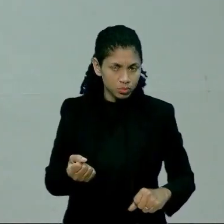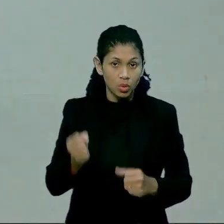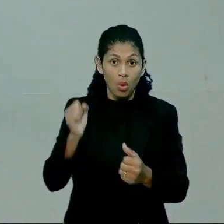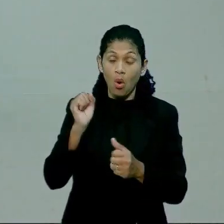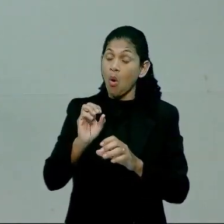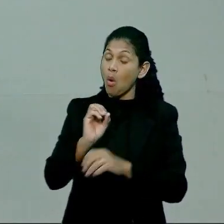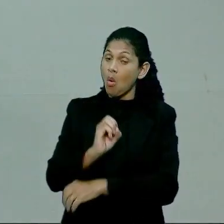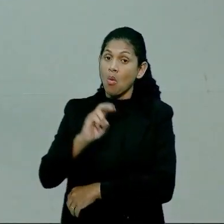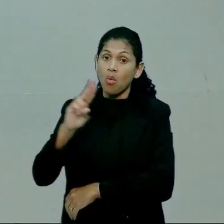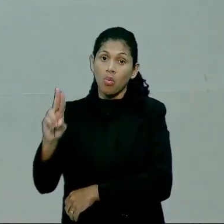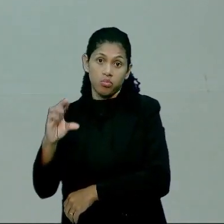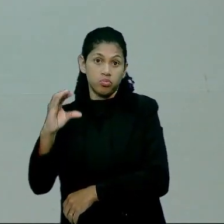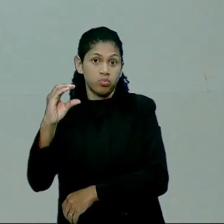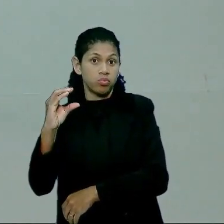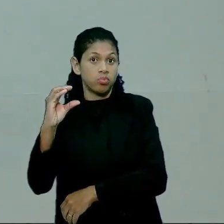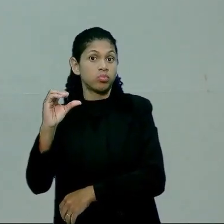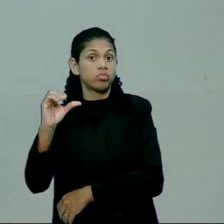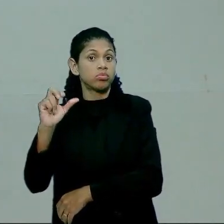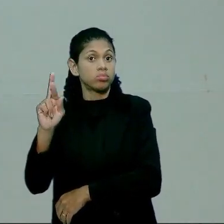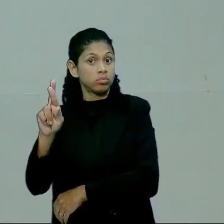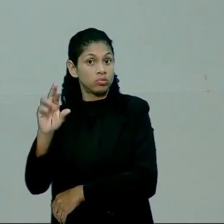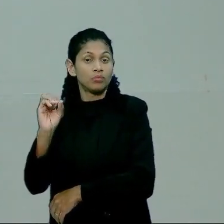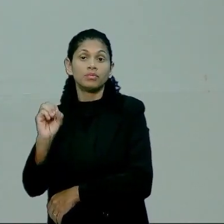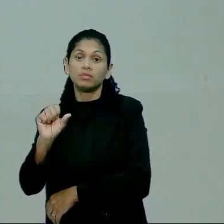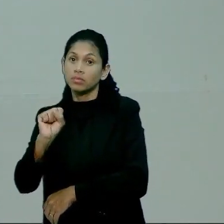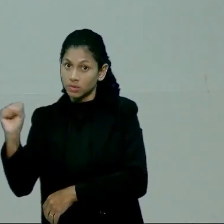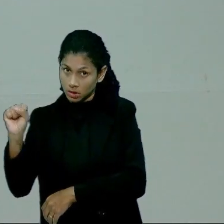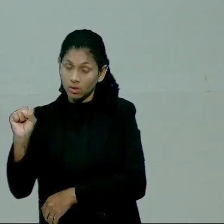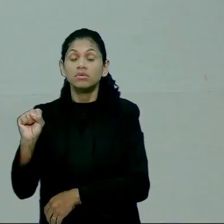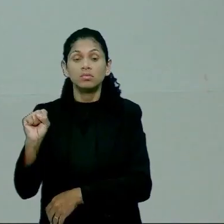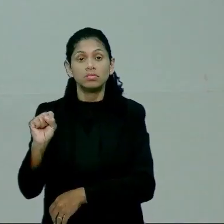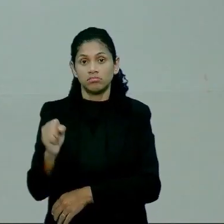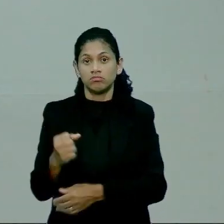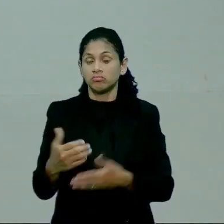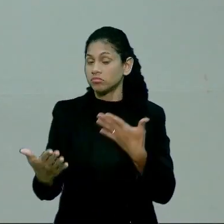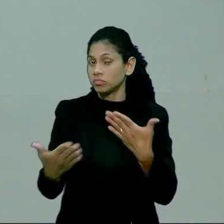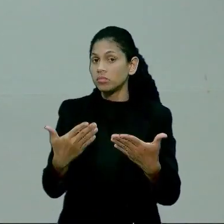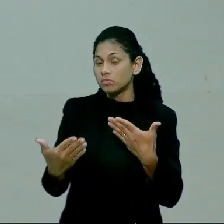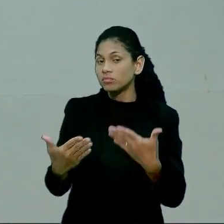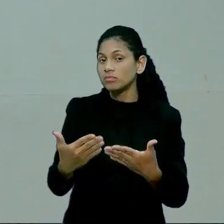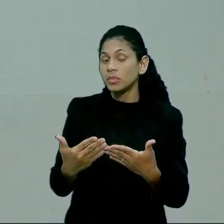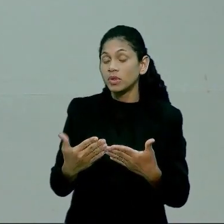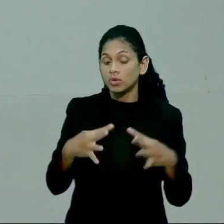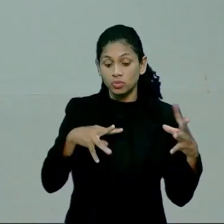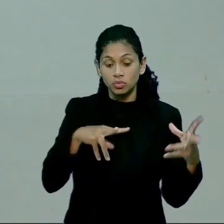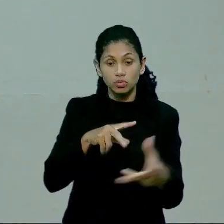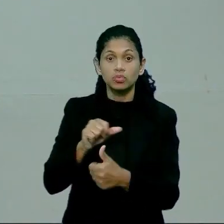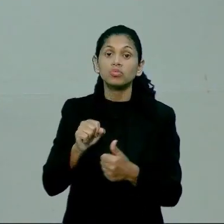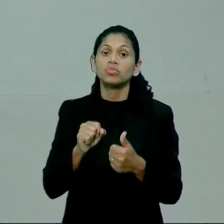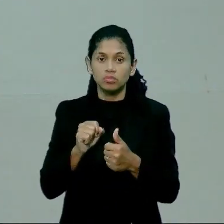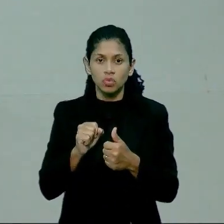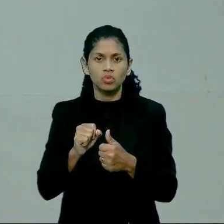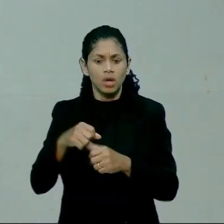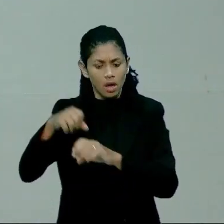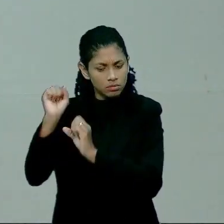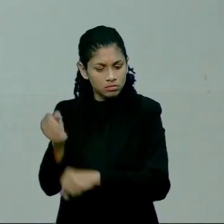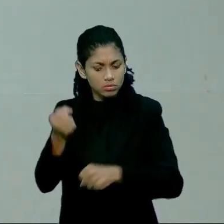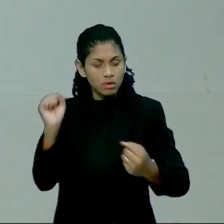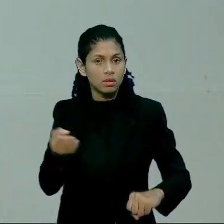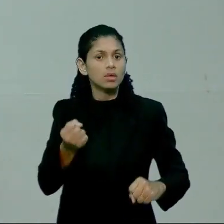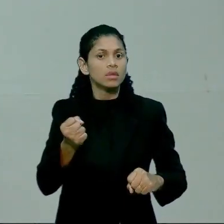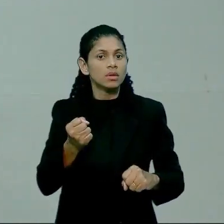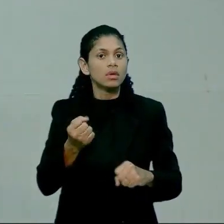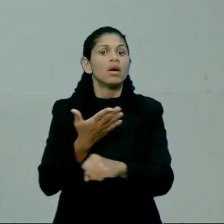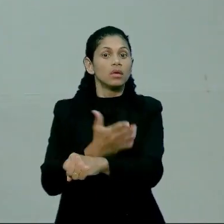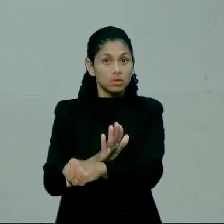crossfit. Tranquilo? Então, vai abranger todo o sistema. Só que, por exemplo, no CrossFit, é tudo estruturado e varrer a casa eu varro de qualquer